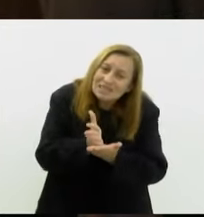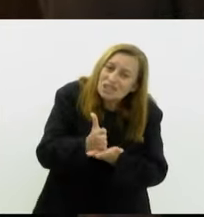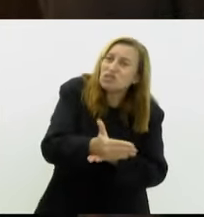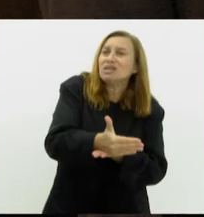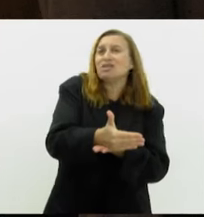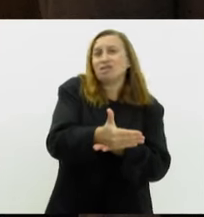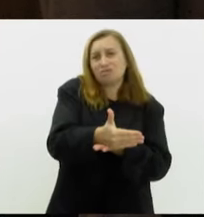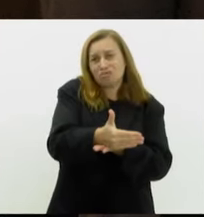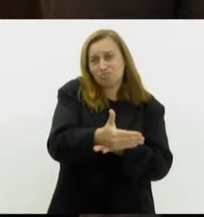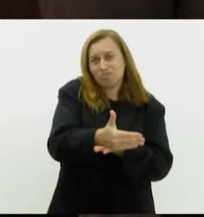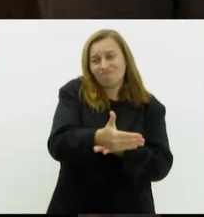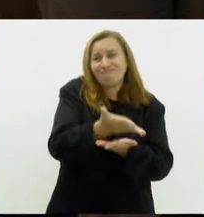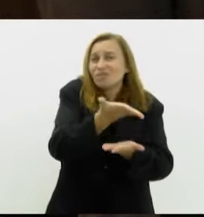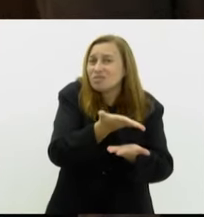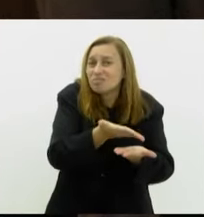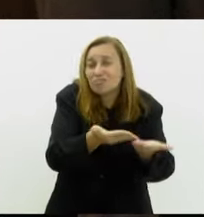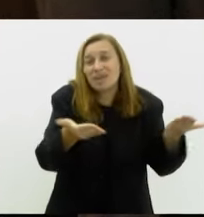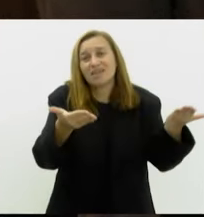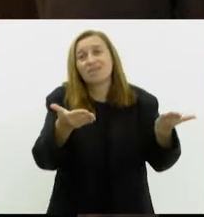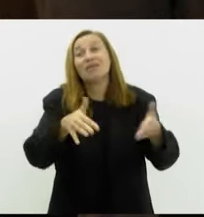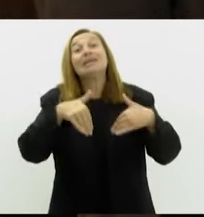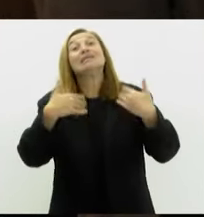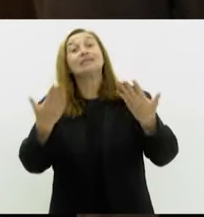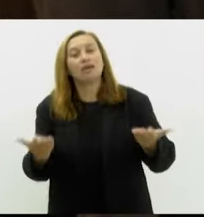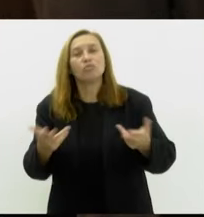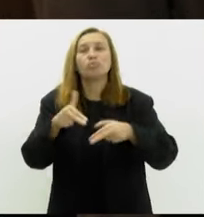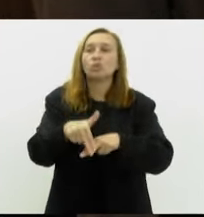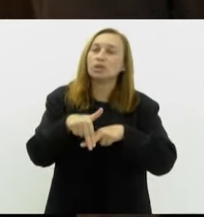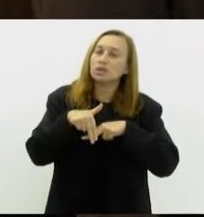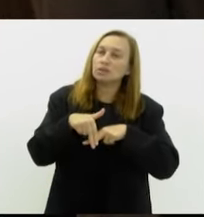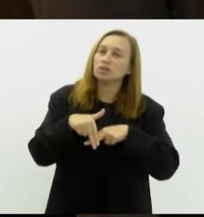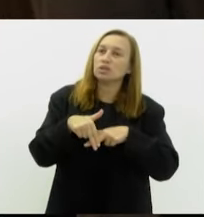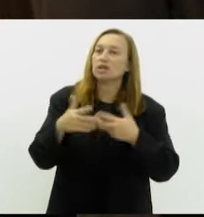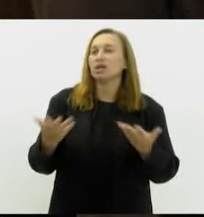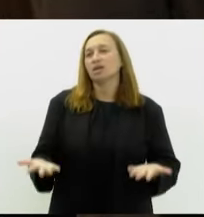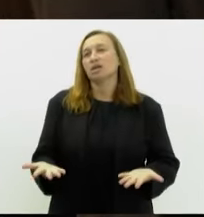o seu destino perdido, não é? Então, por isso fizemos